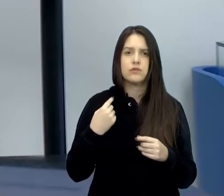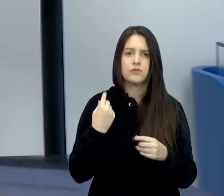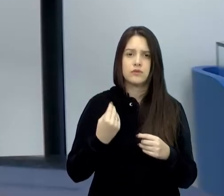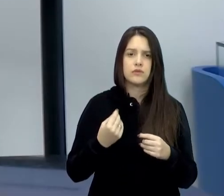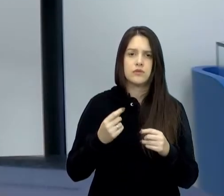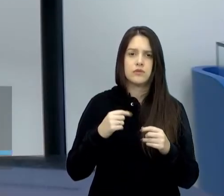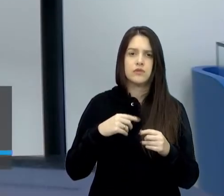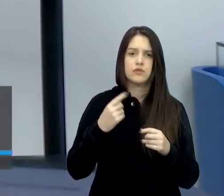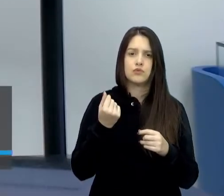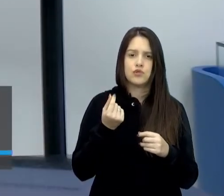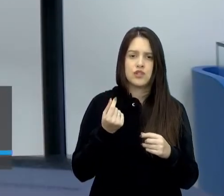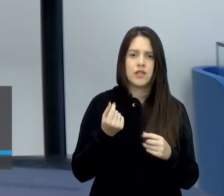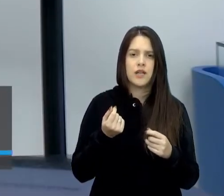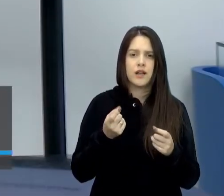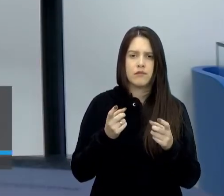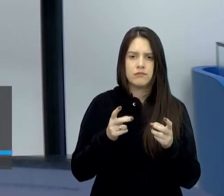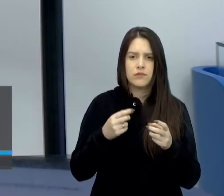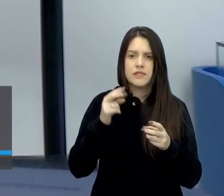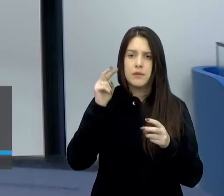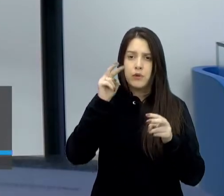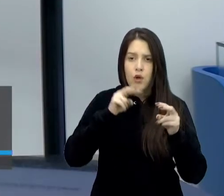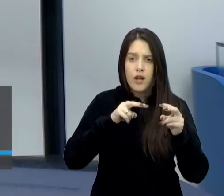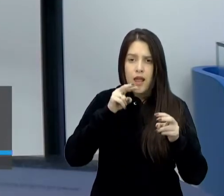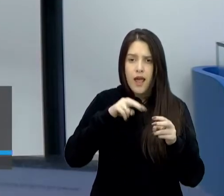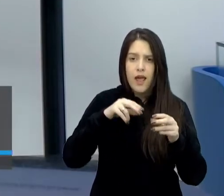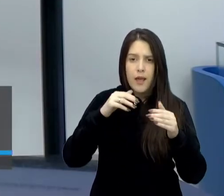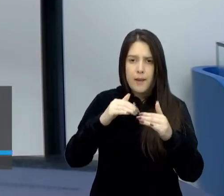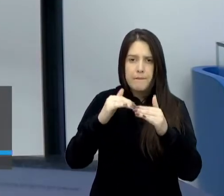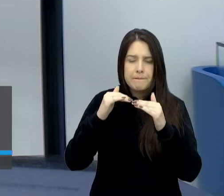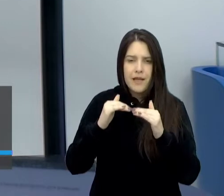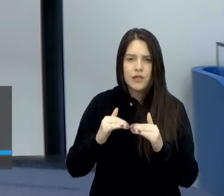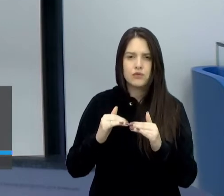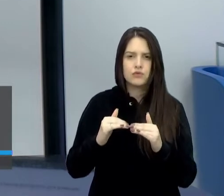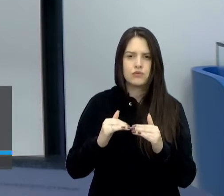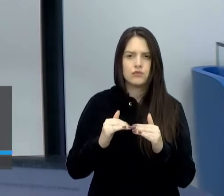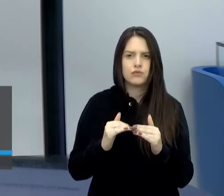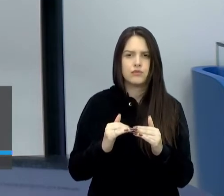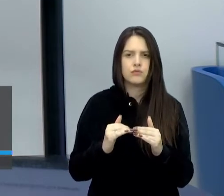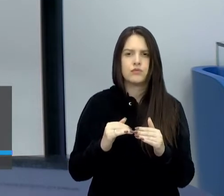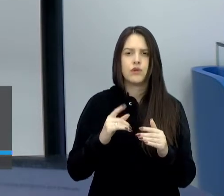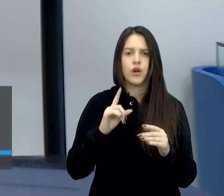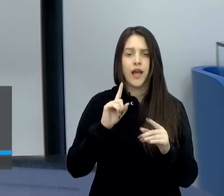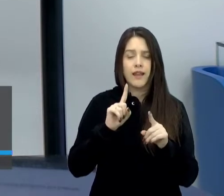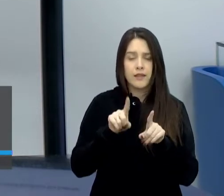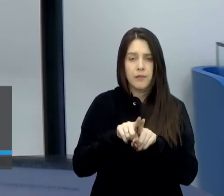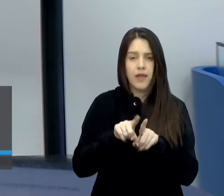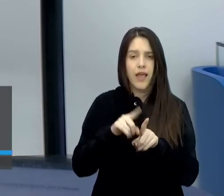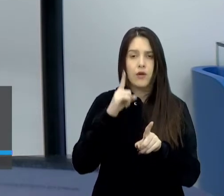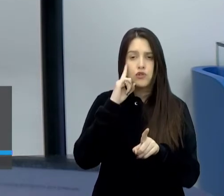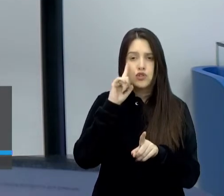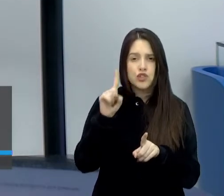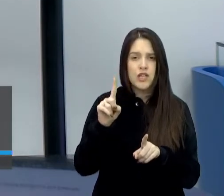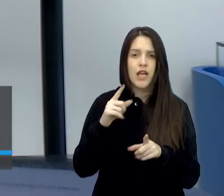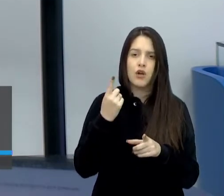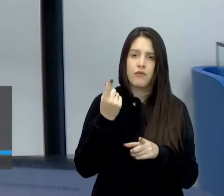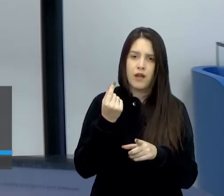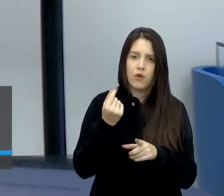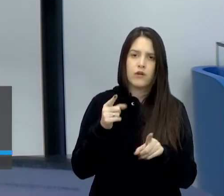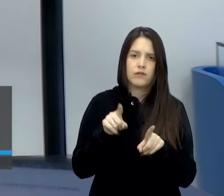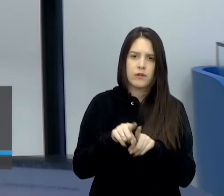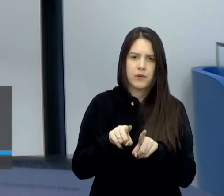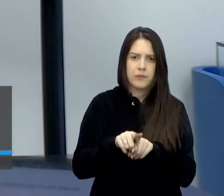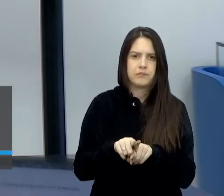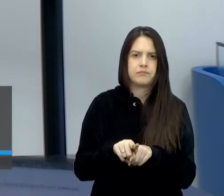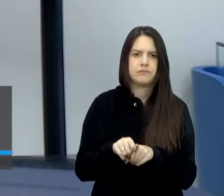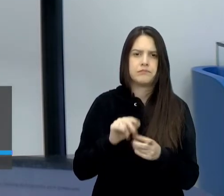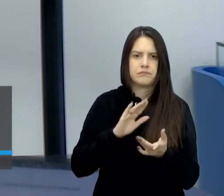estamos lidando aí com dinheiro, a gente precisa olhar aqui as últimas contas, a data, o valor e a descrição. Isso